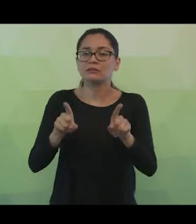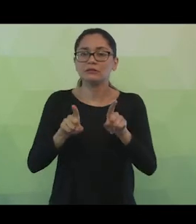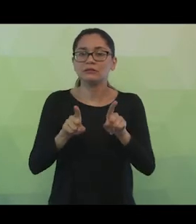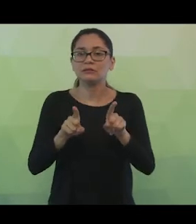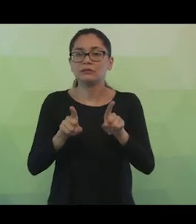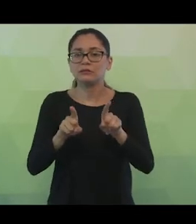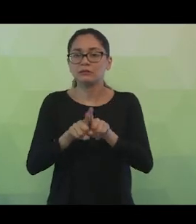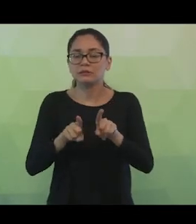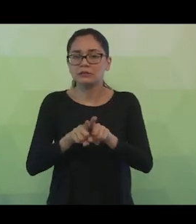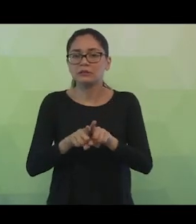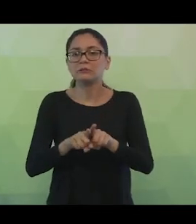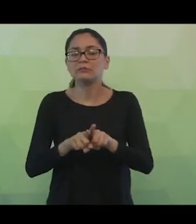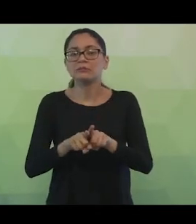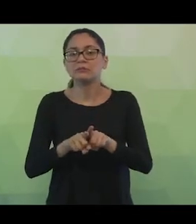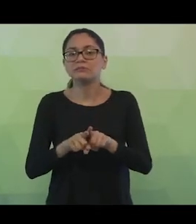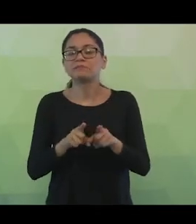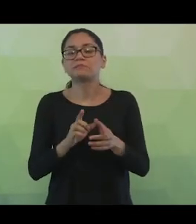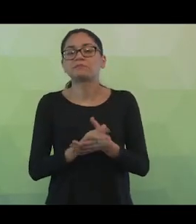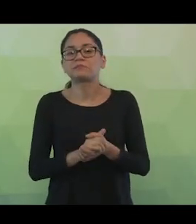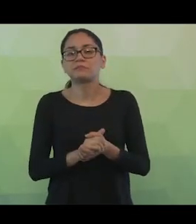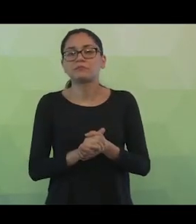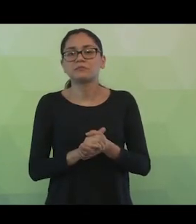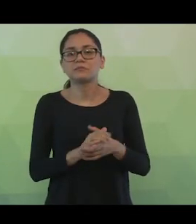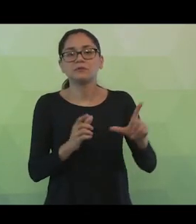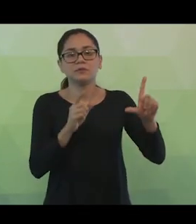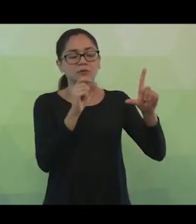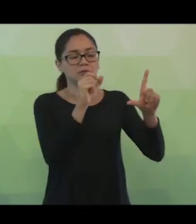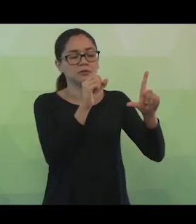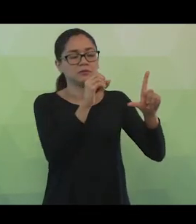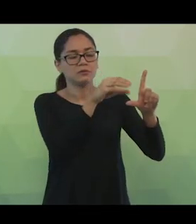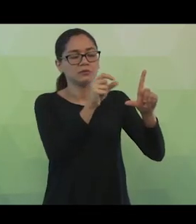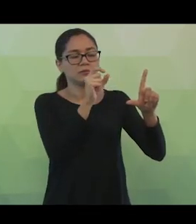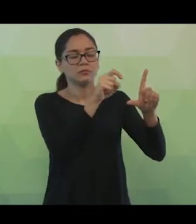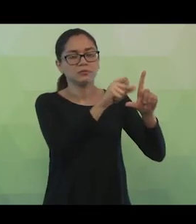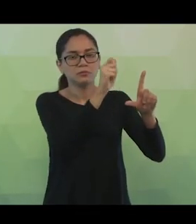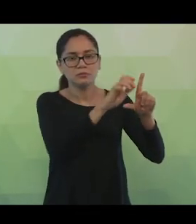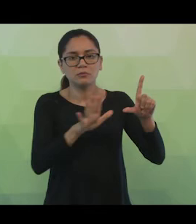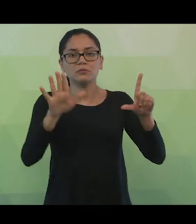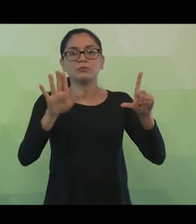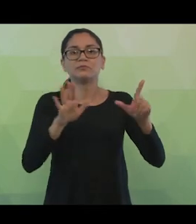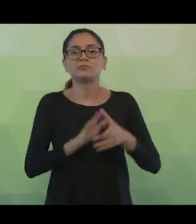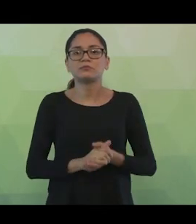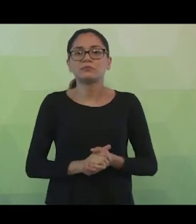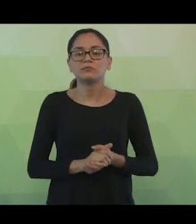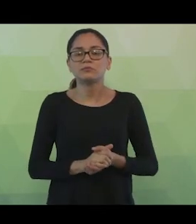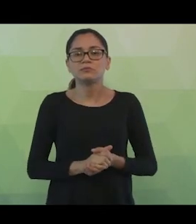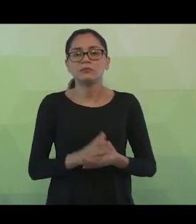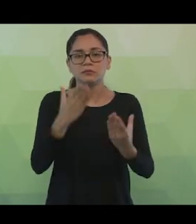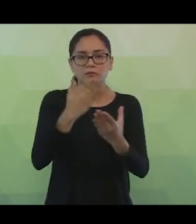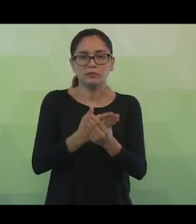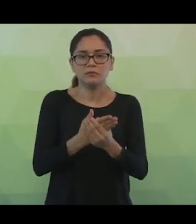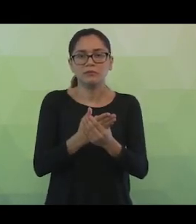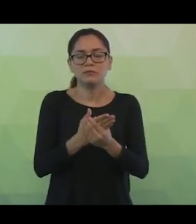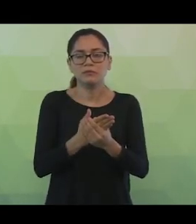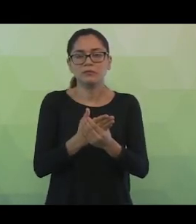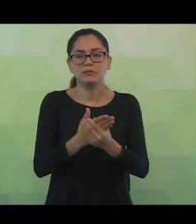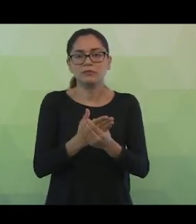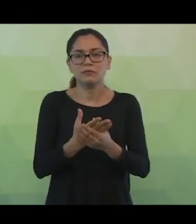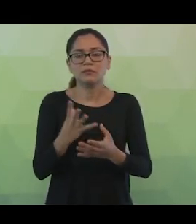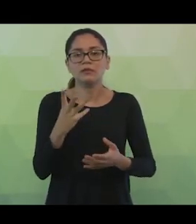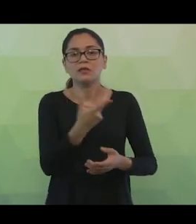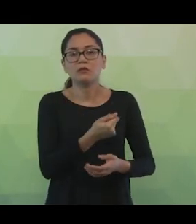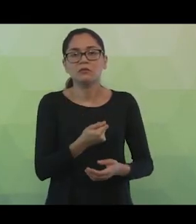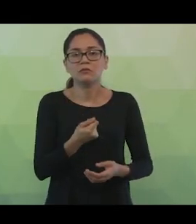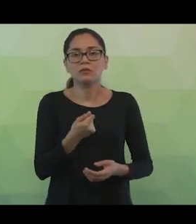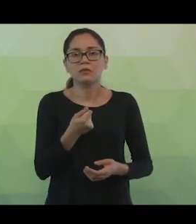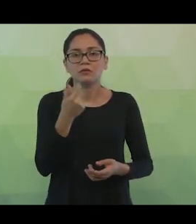executar. Para isso, clicamos em Arquivo, Salvar como.